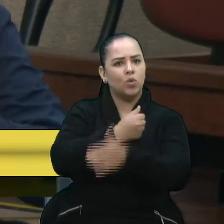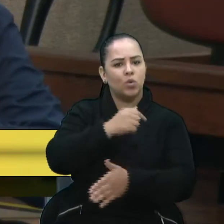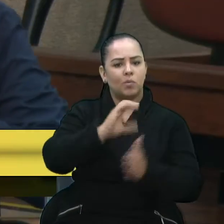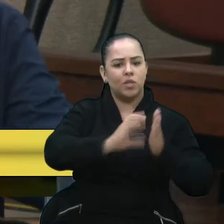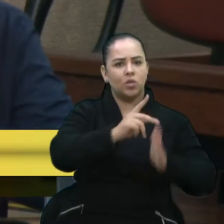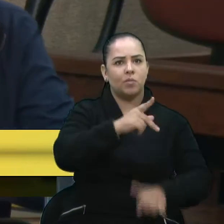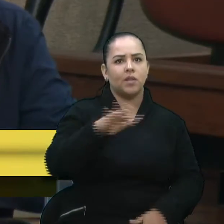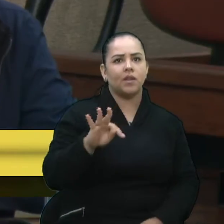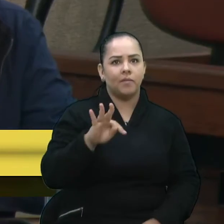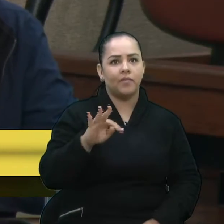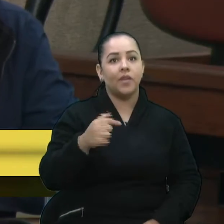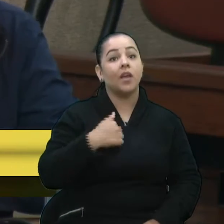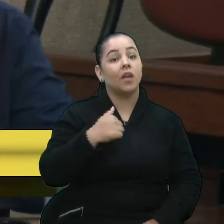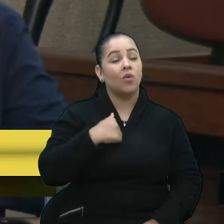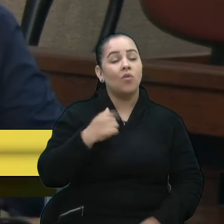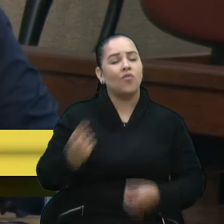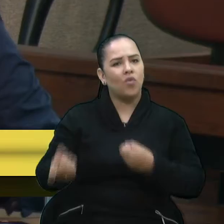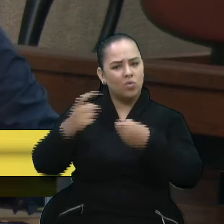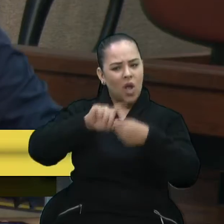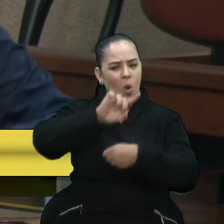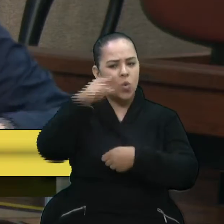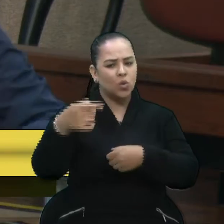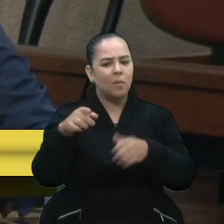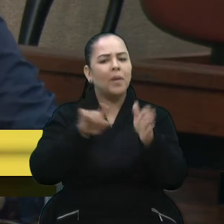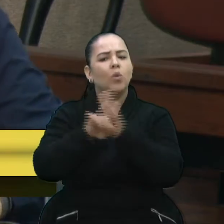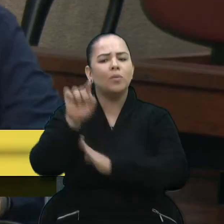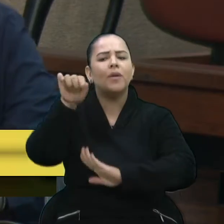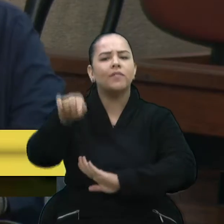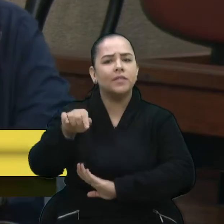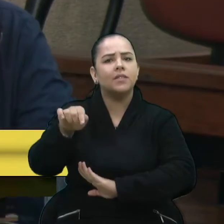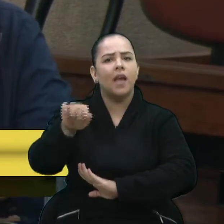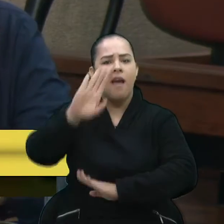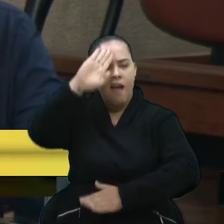quero devolver outra pergunta. O senhor acha, por exemplo, que